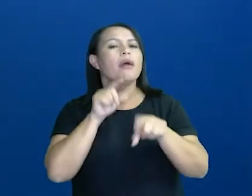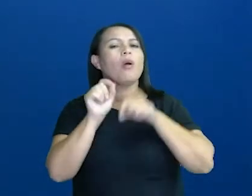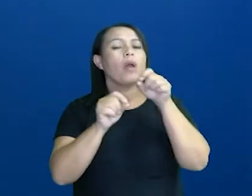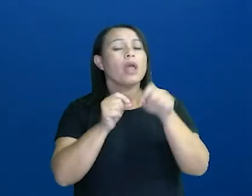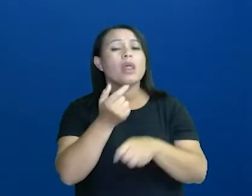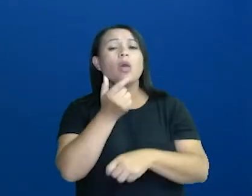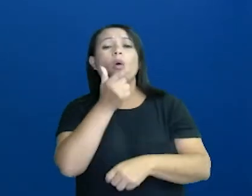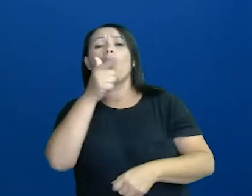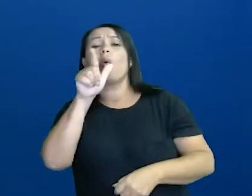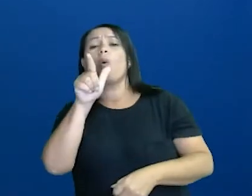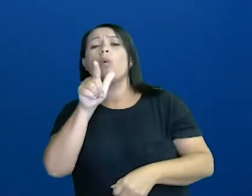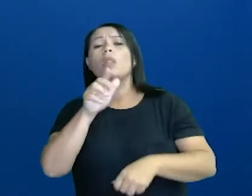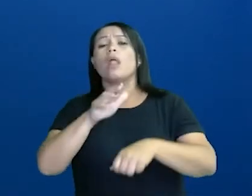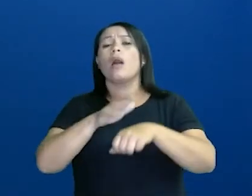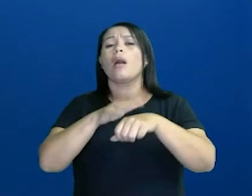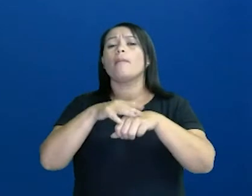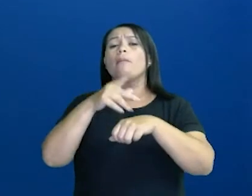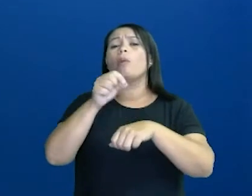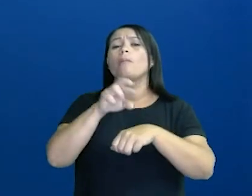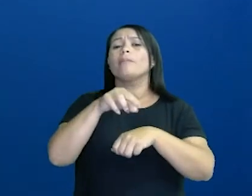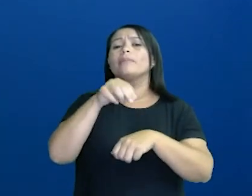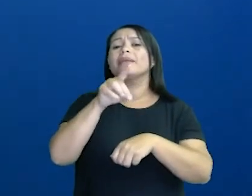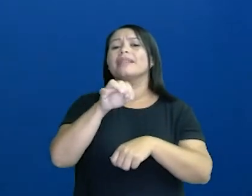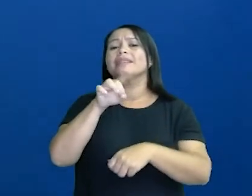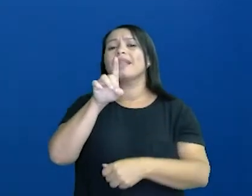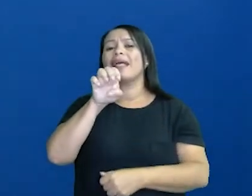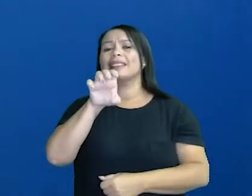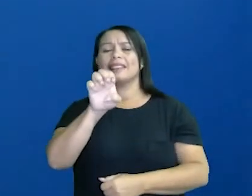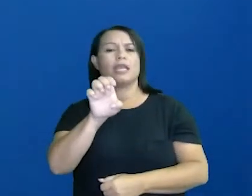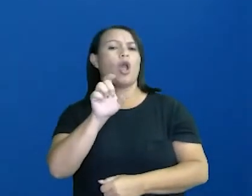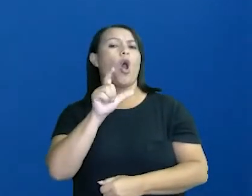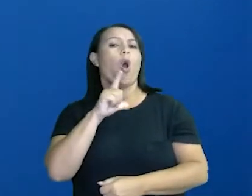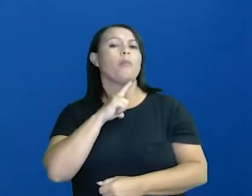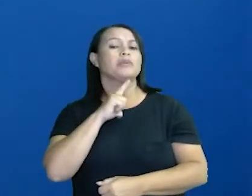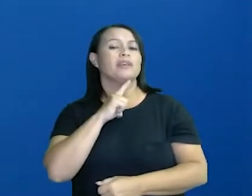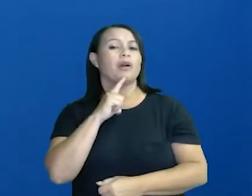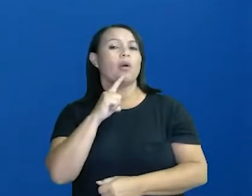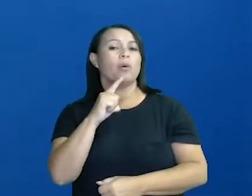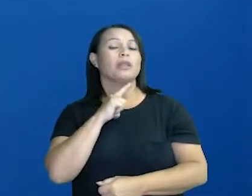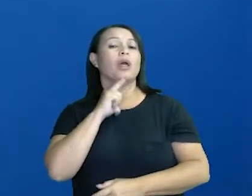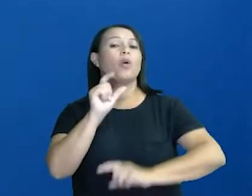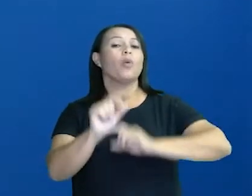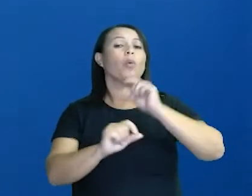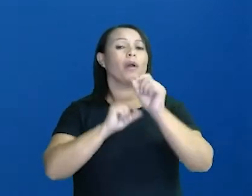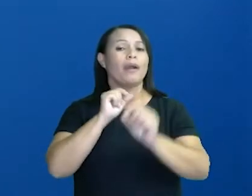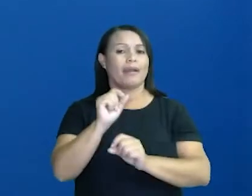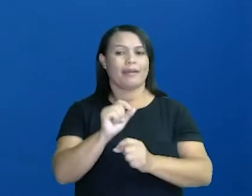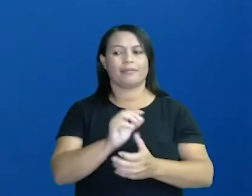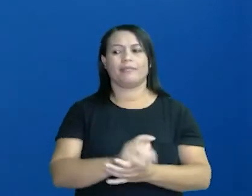outra propriedade Qual é a sua propriedade quando eu tenho o